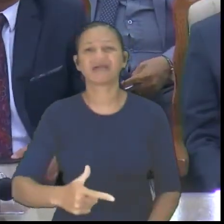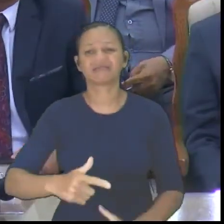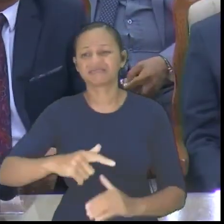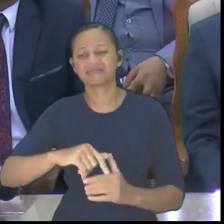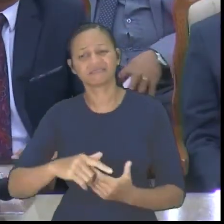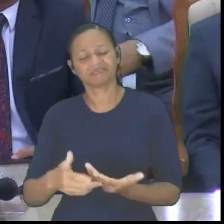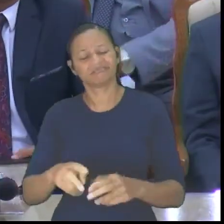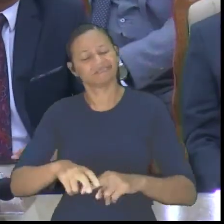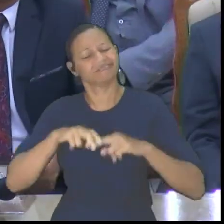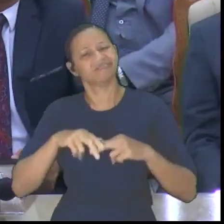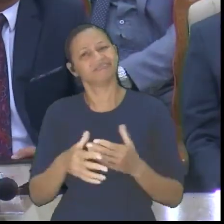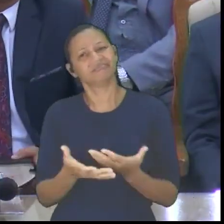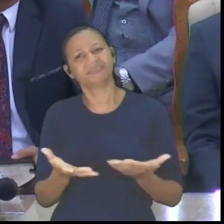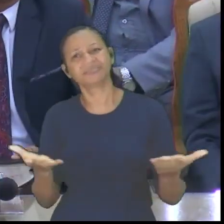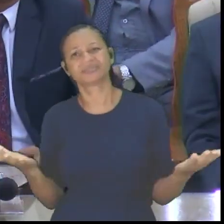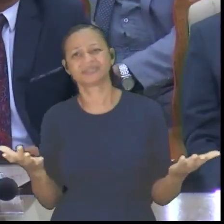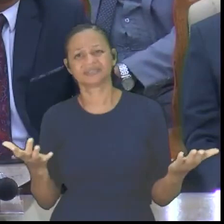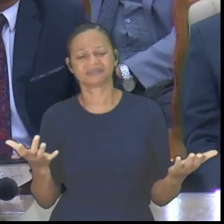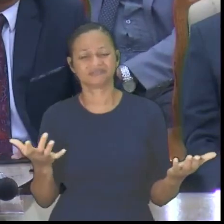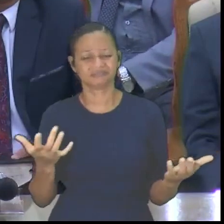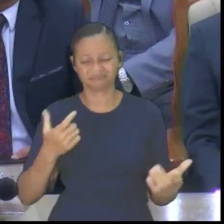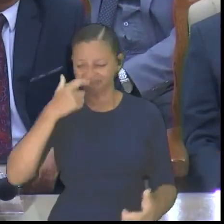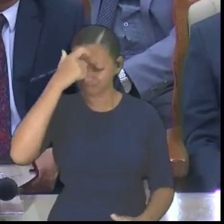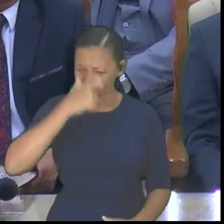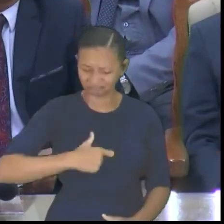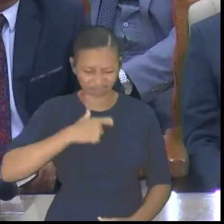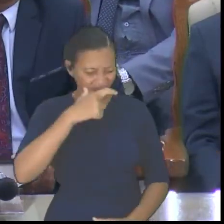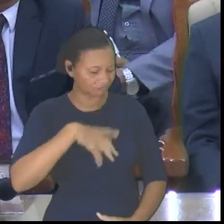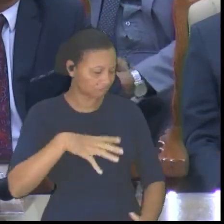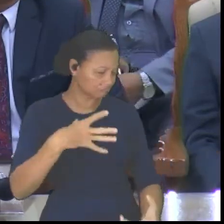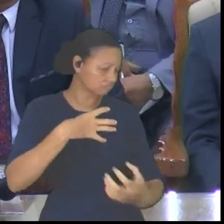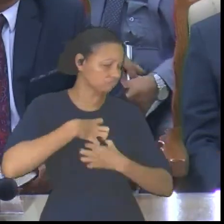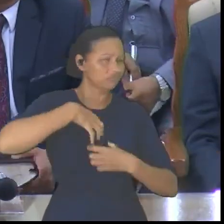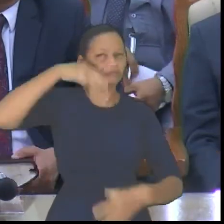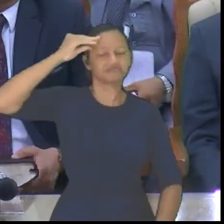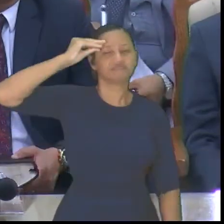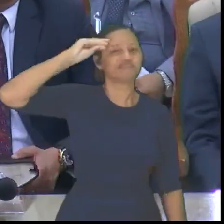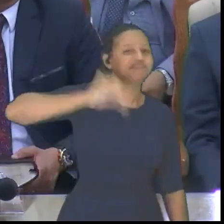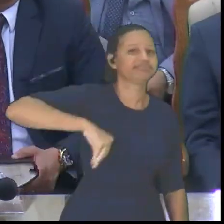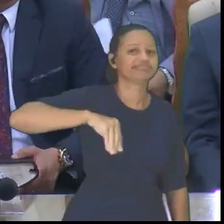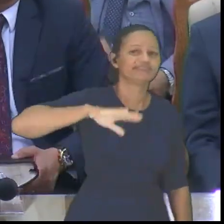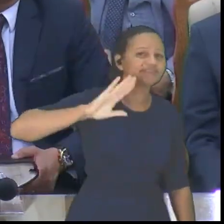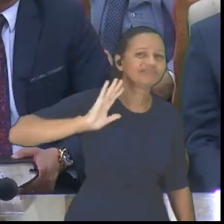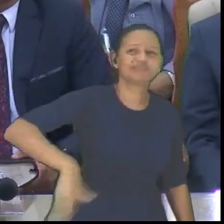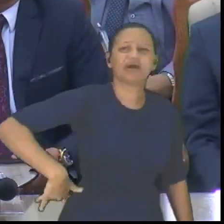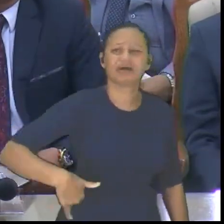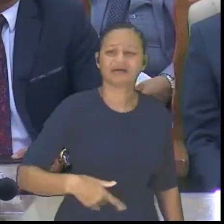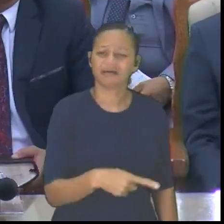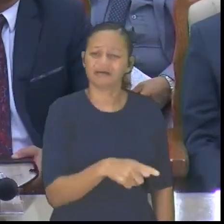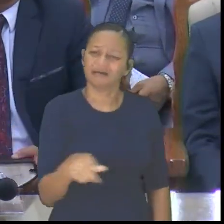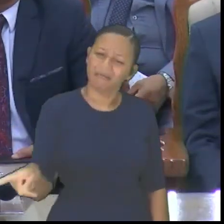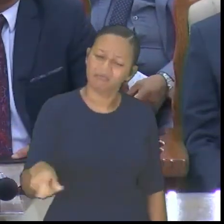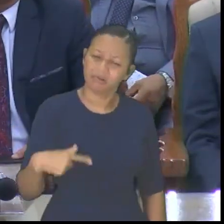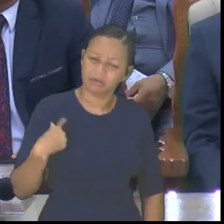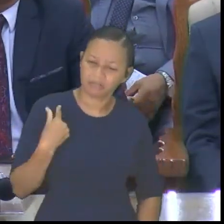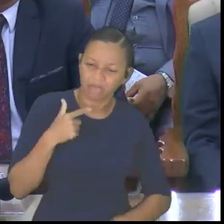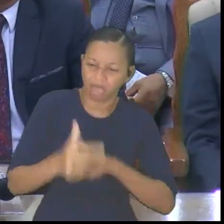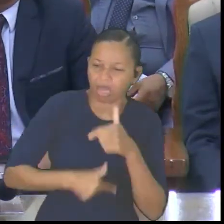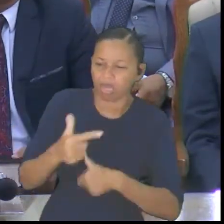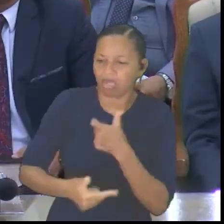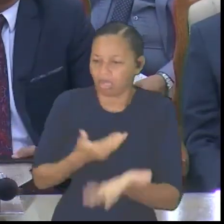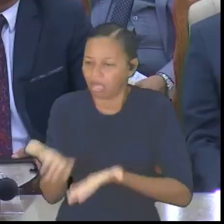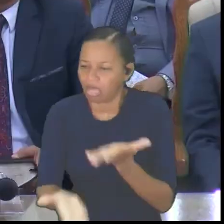E é por essa razão que muitas pessoas elas se frustram por basearem o seu desempenho, o seu